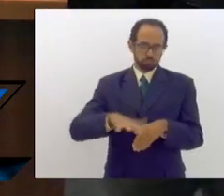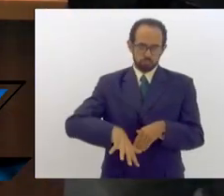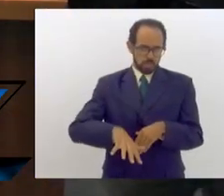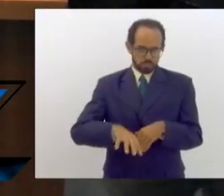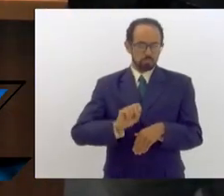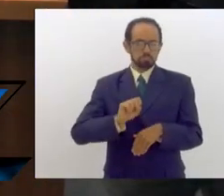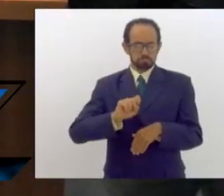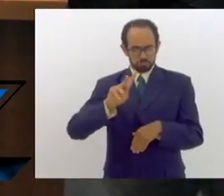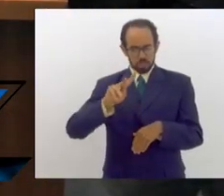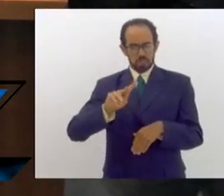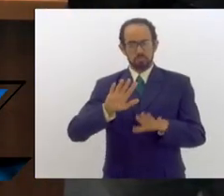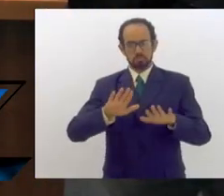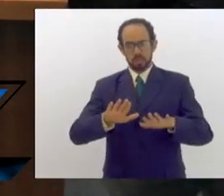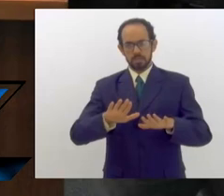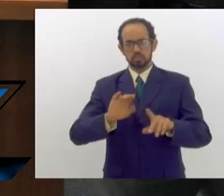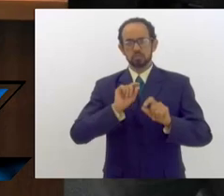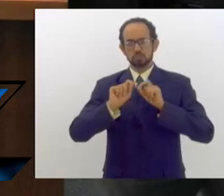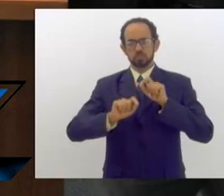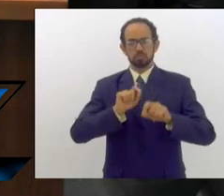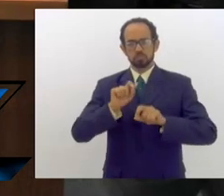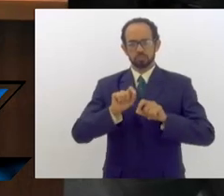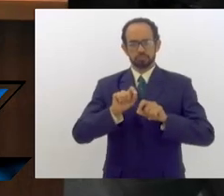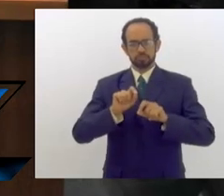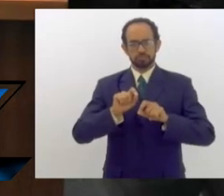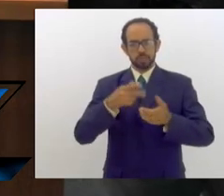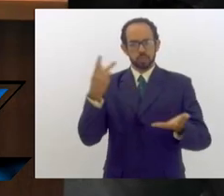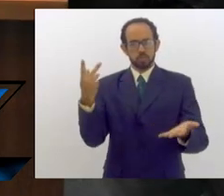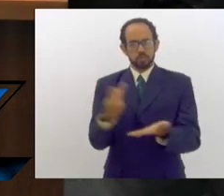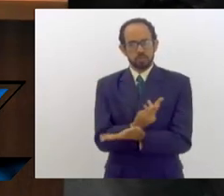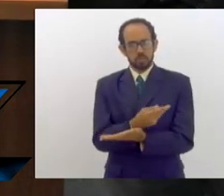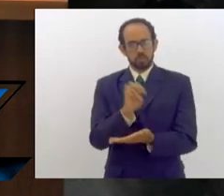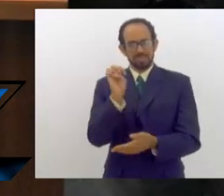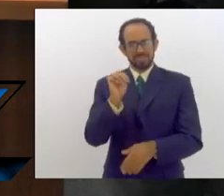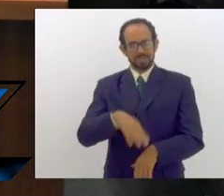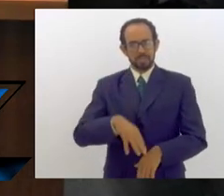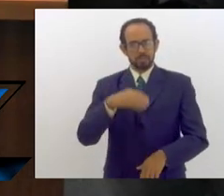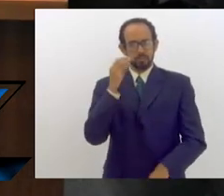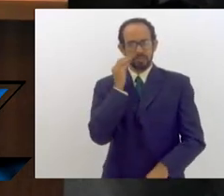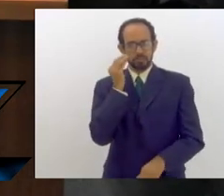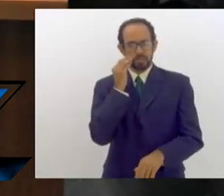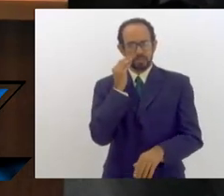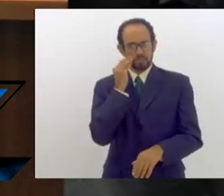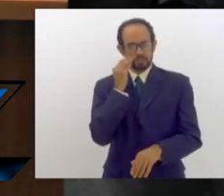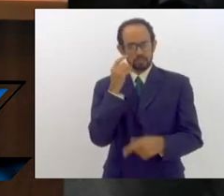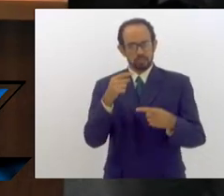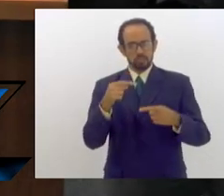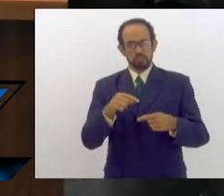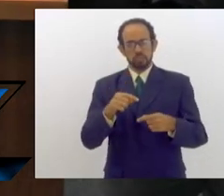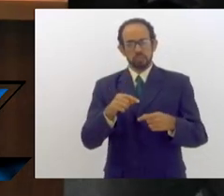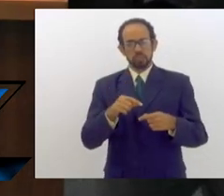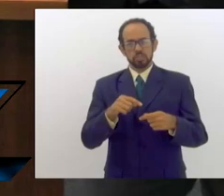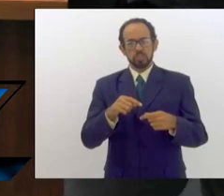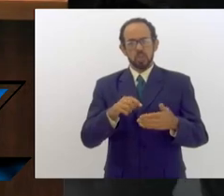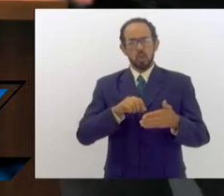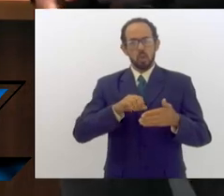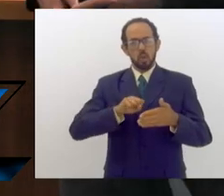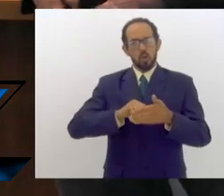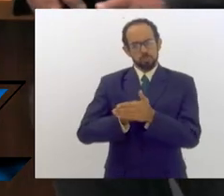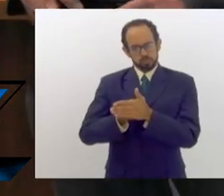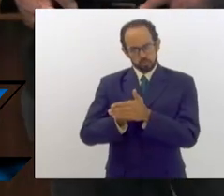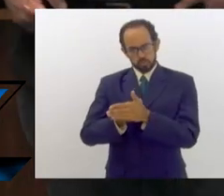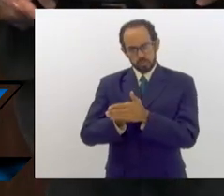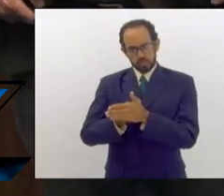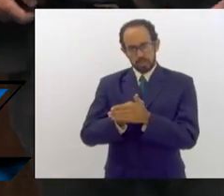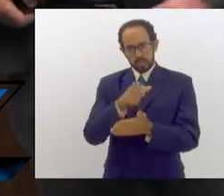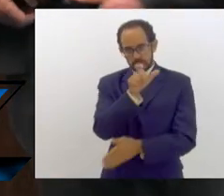é a questão a questão é que houve sim uma tentativa de inviabilizar que essas pessoas